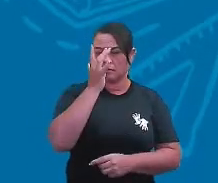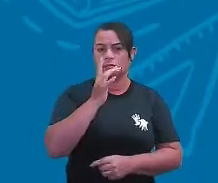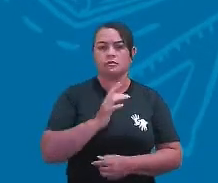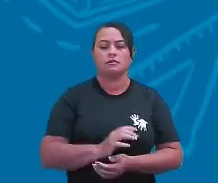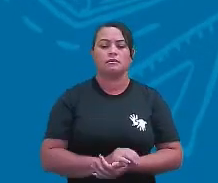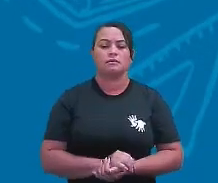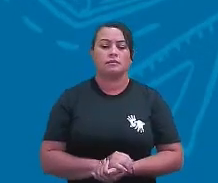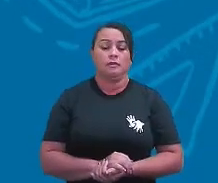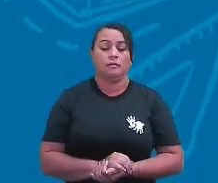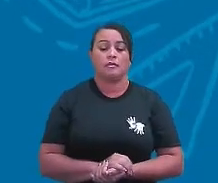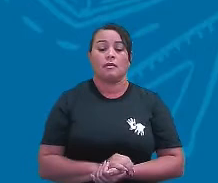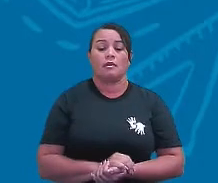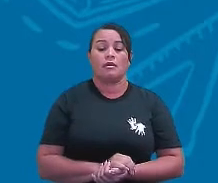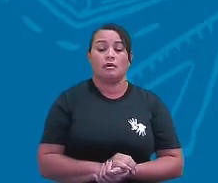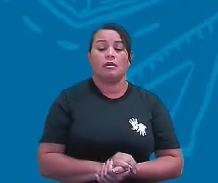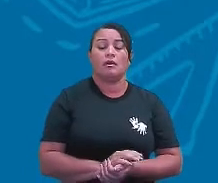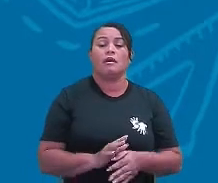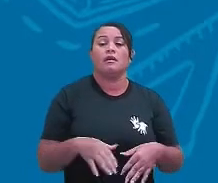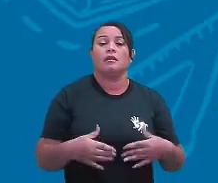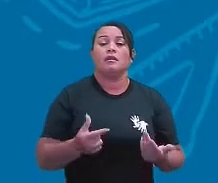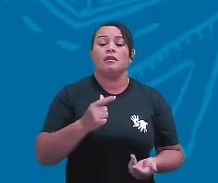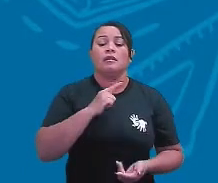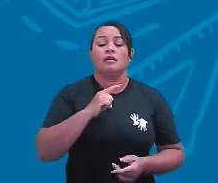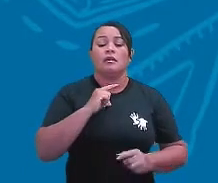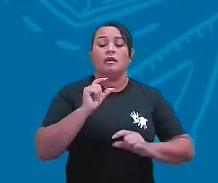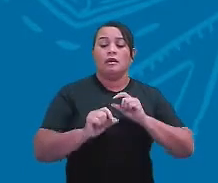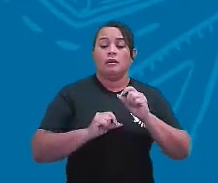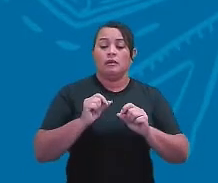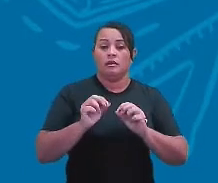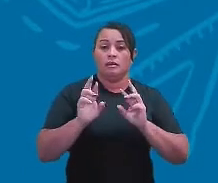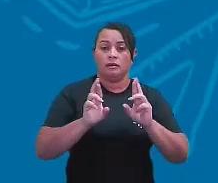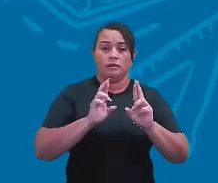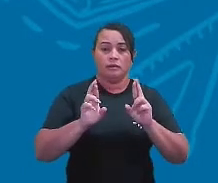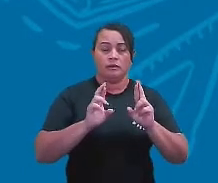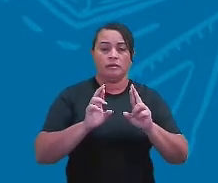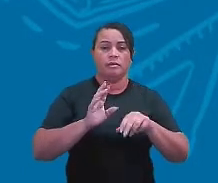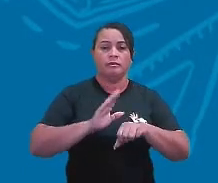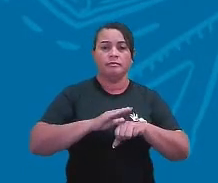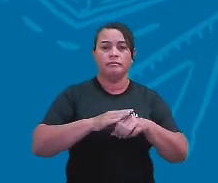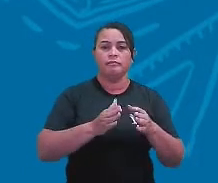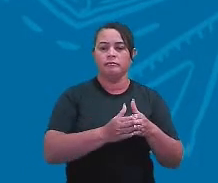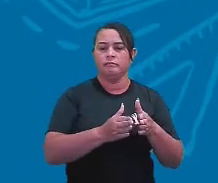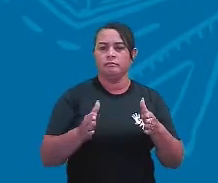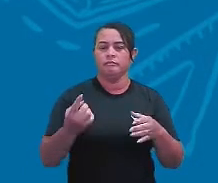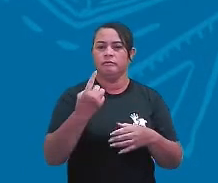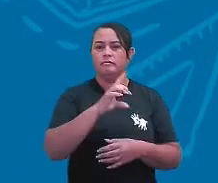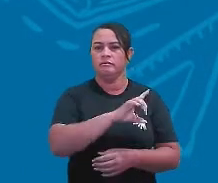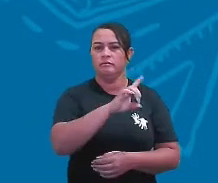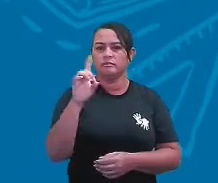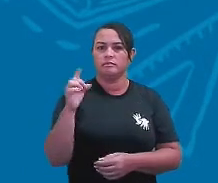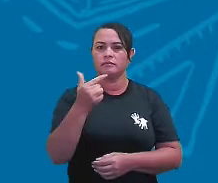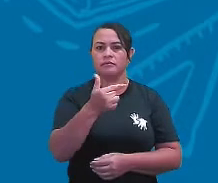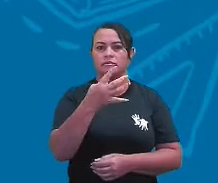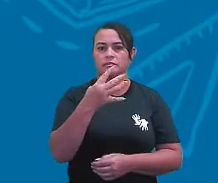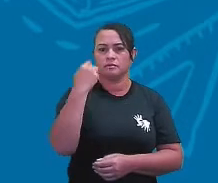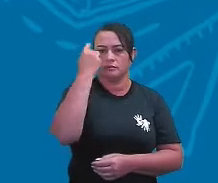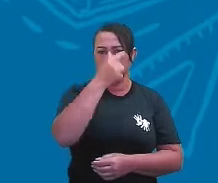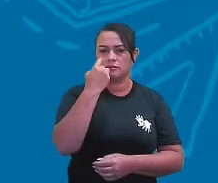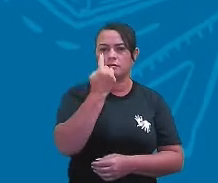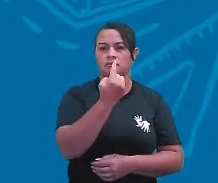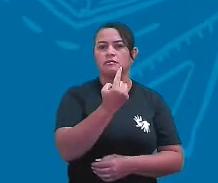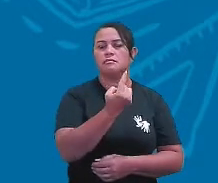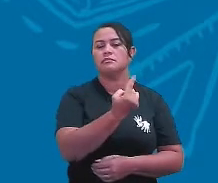cálculo. Então, a gente tem aqui a relação de medida de tempo. Um dia, 24 horas, uma semana, 7 dias,